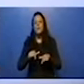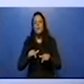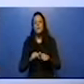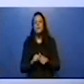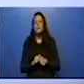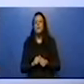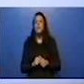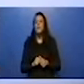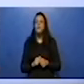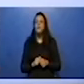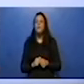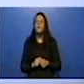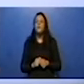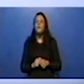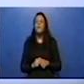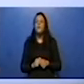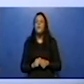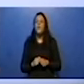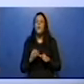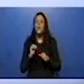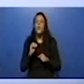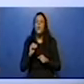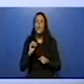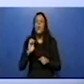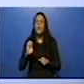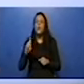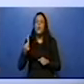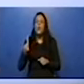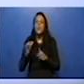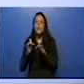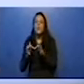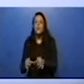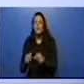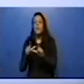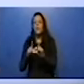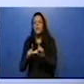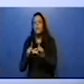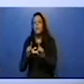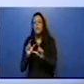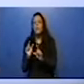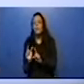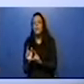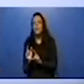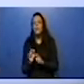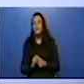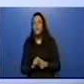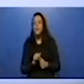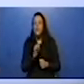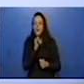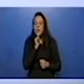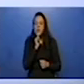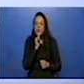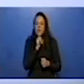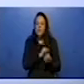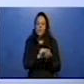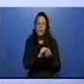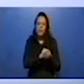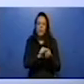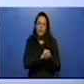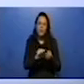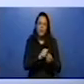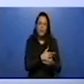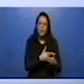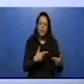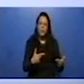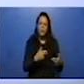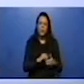Isso, galera, perfeita pronúncia, worked. Agora, para poder falar lavar algo, to